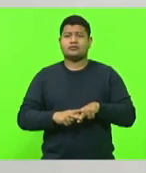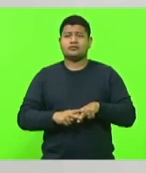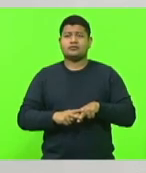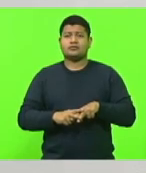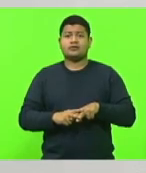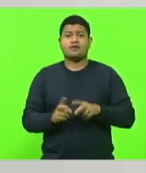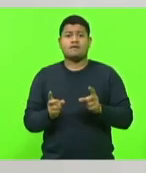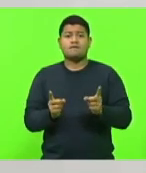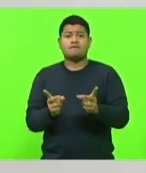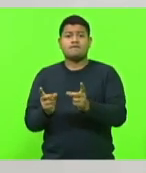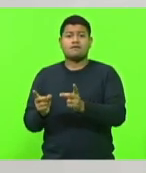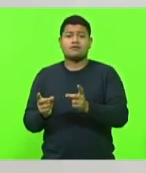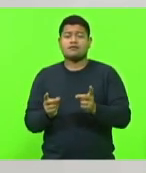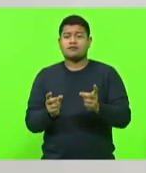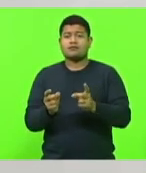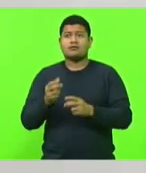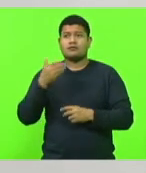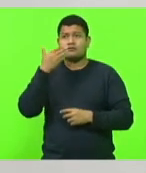Vendendo alfavor,